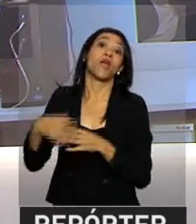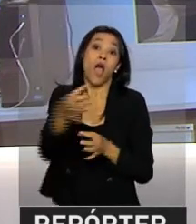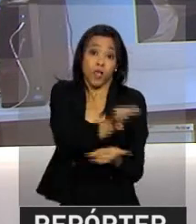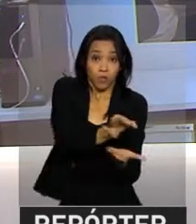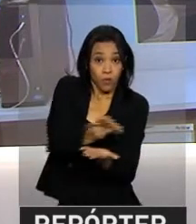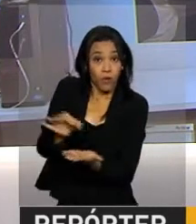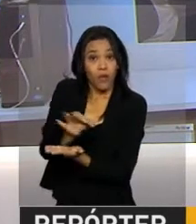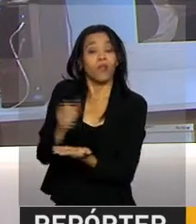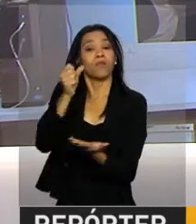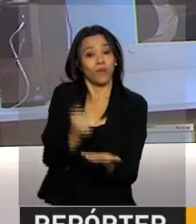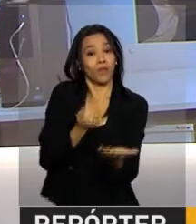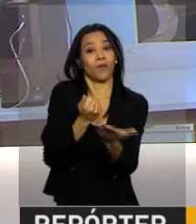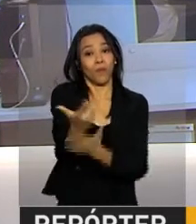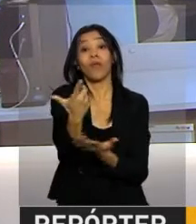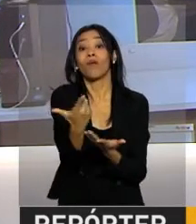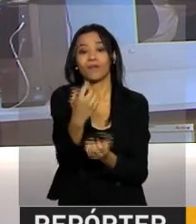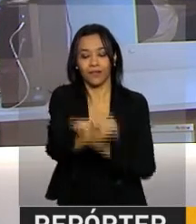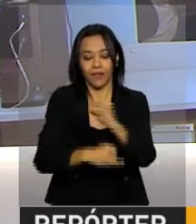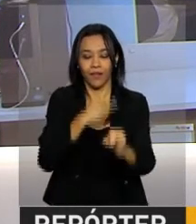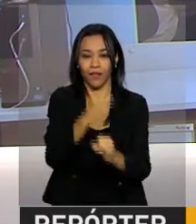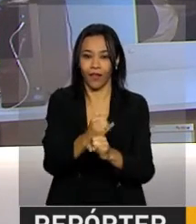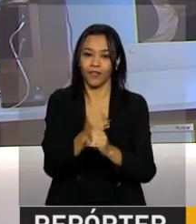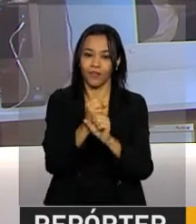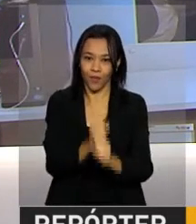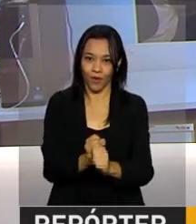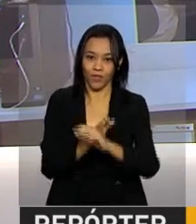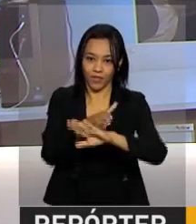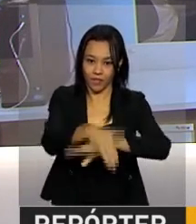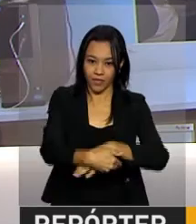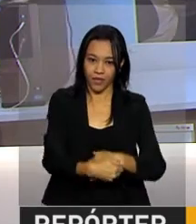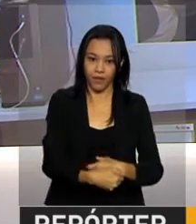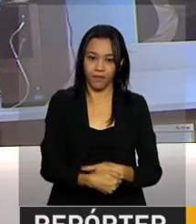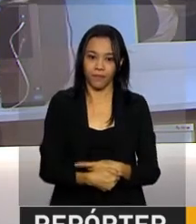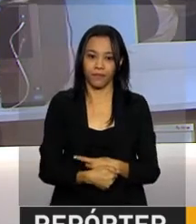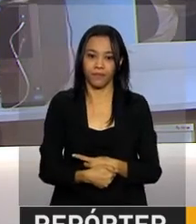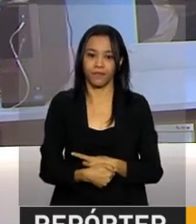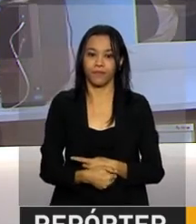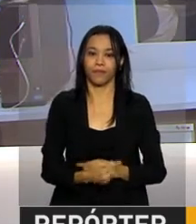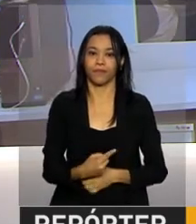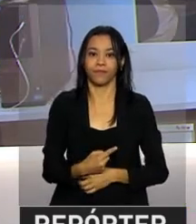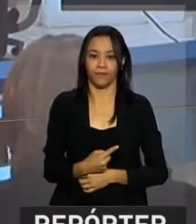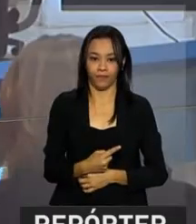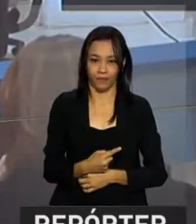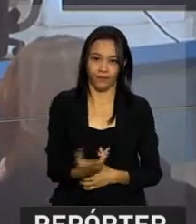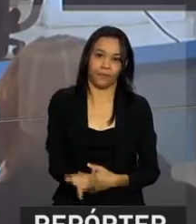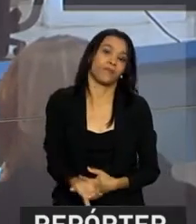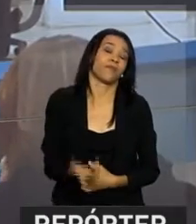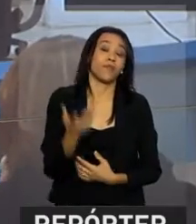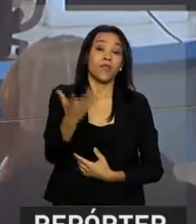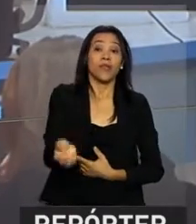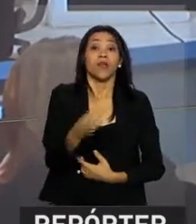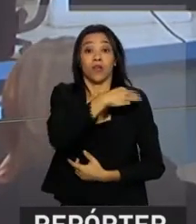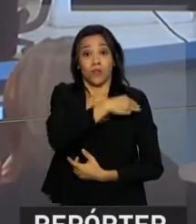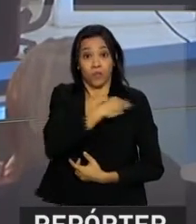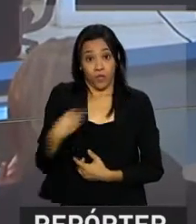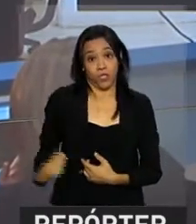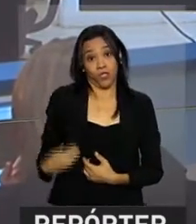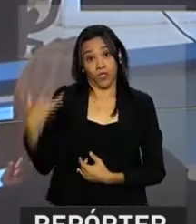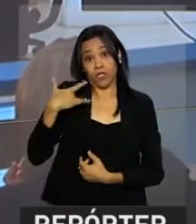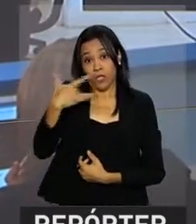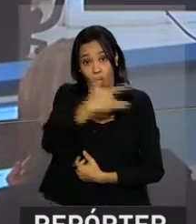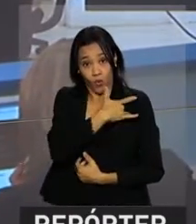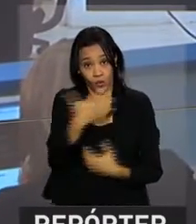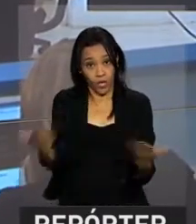podem ser compradas pela internet no endereço casa da moeda ponto gov.br ministro da saúde ricardo barros